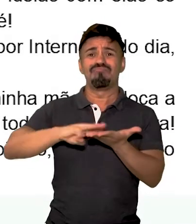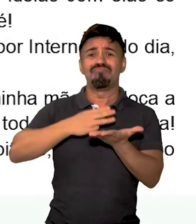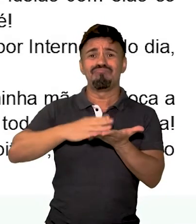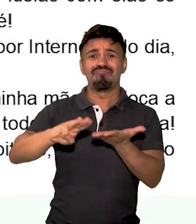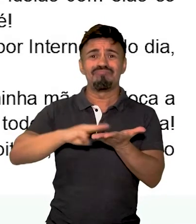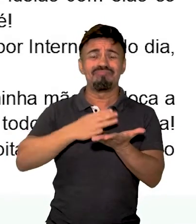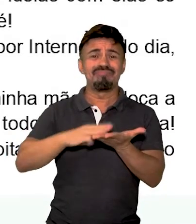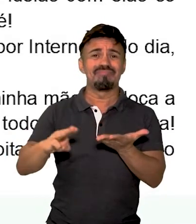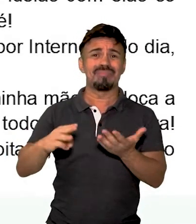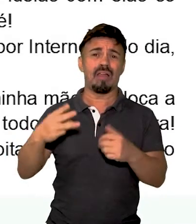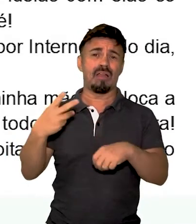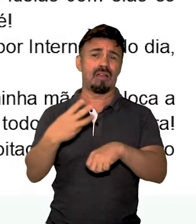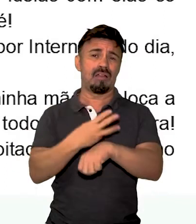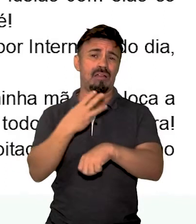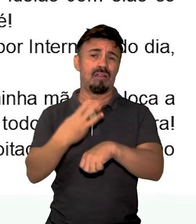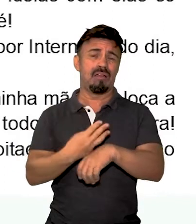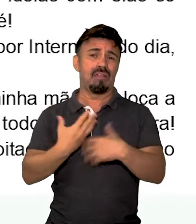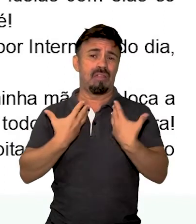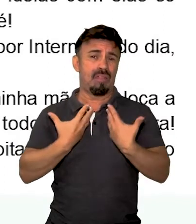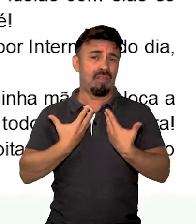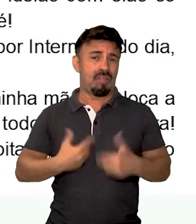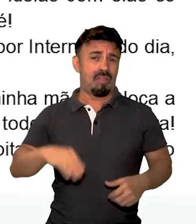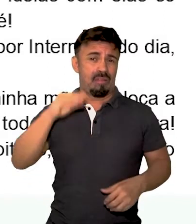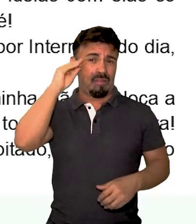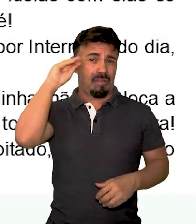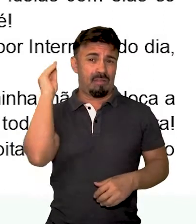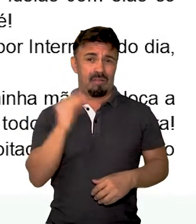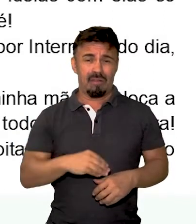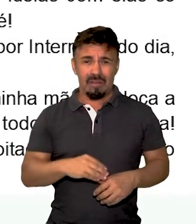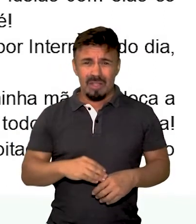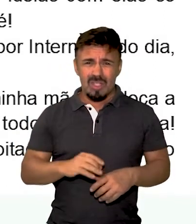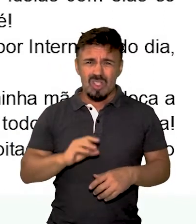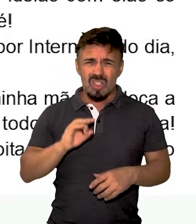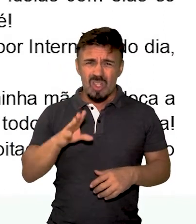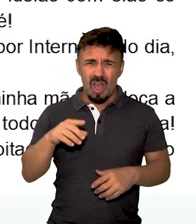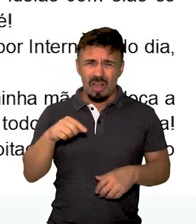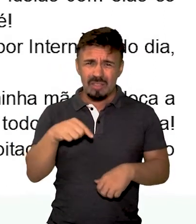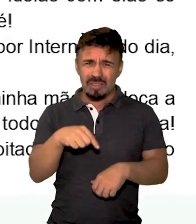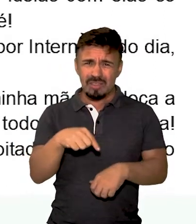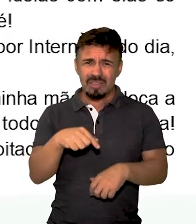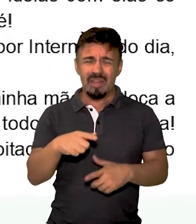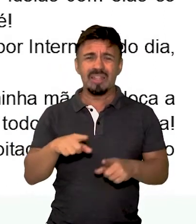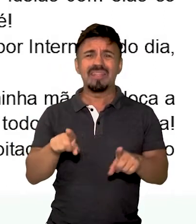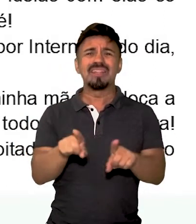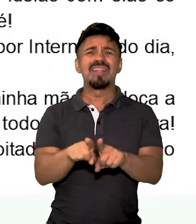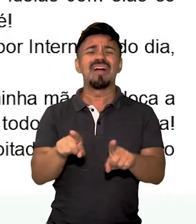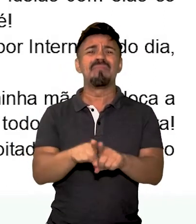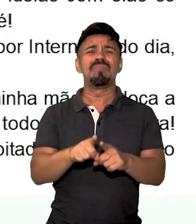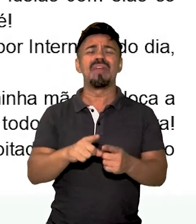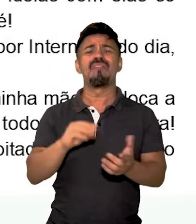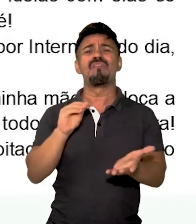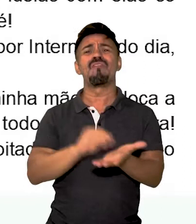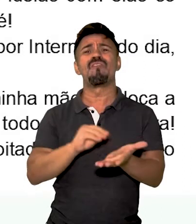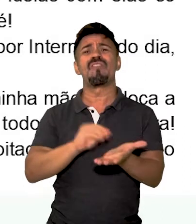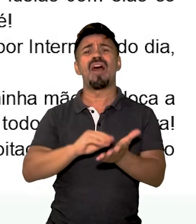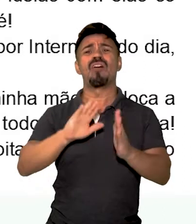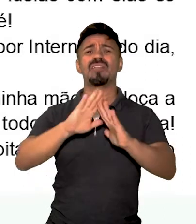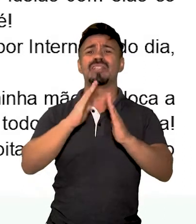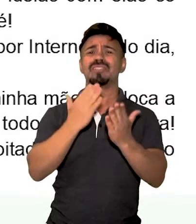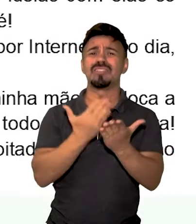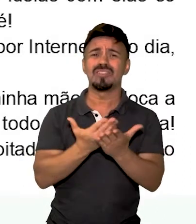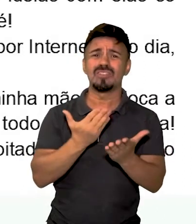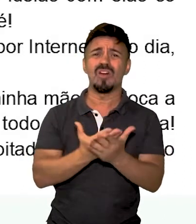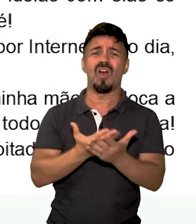pelo Zap? Pois é. Você acha que é só isso? Ainda tem a falta da escola, estudar